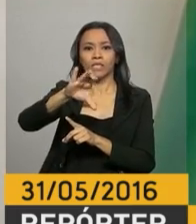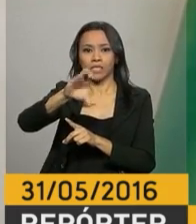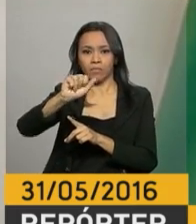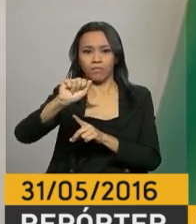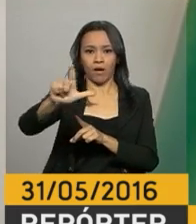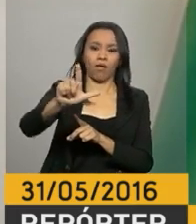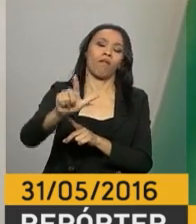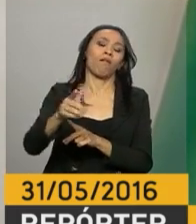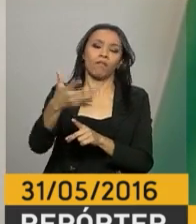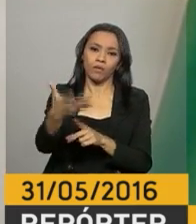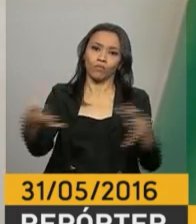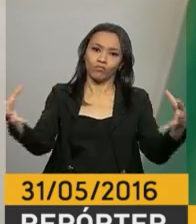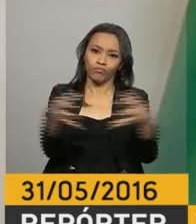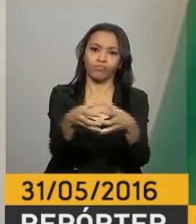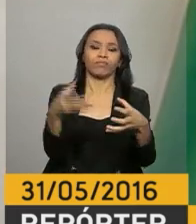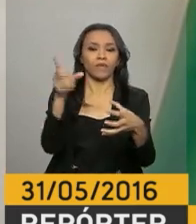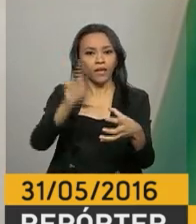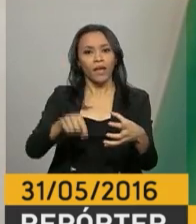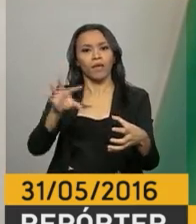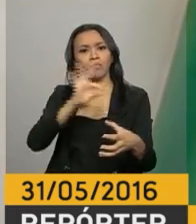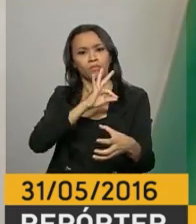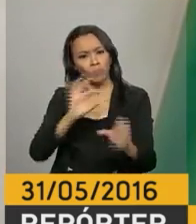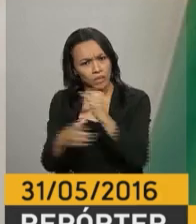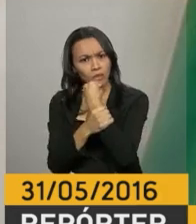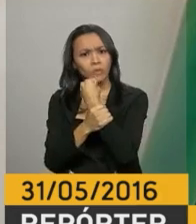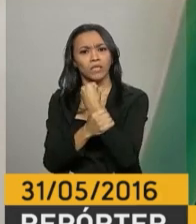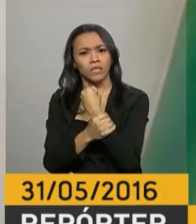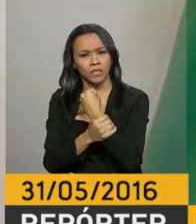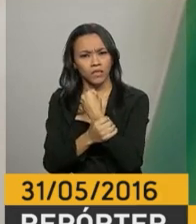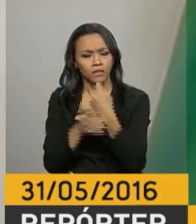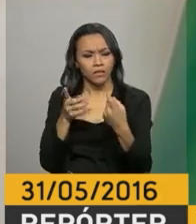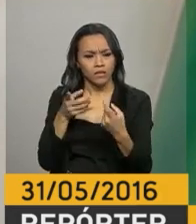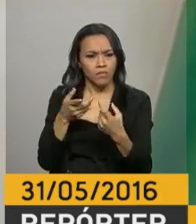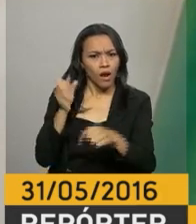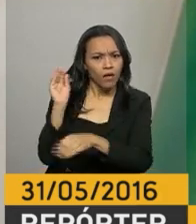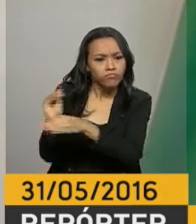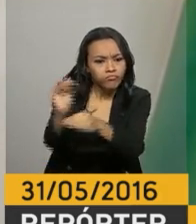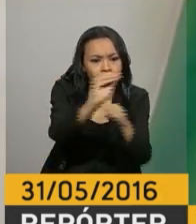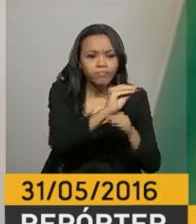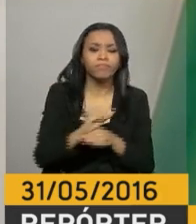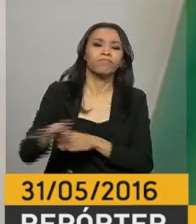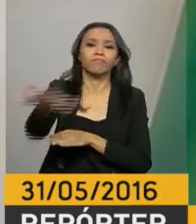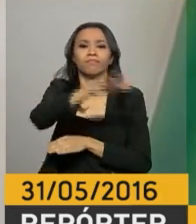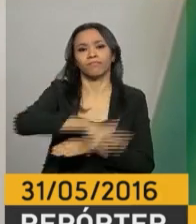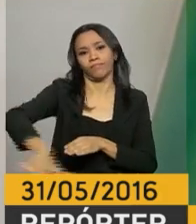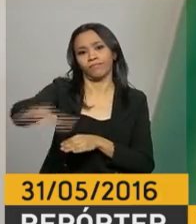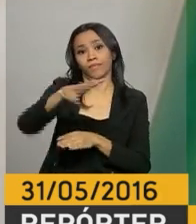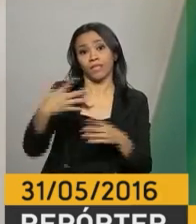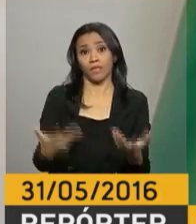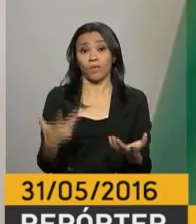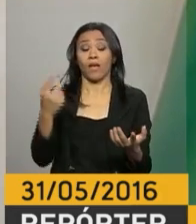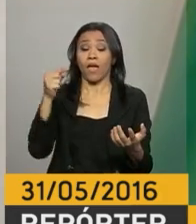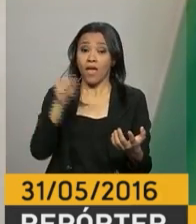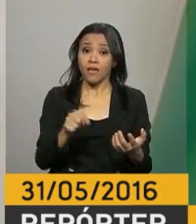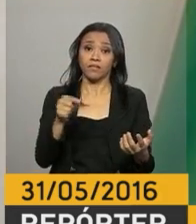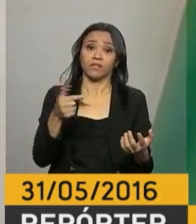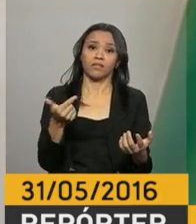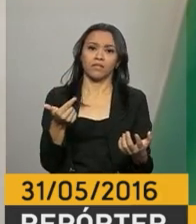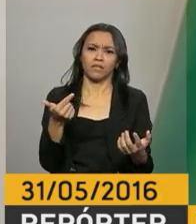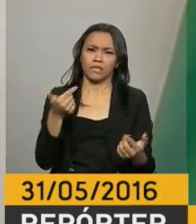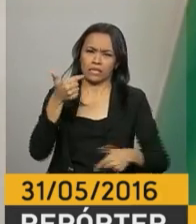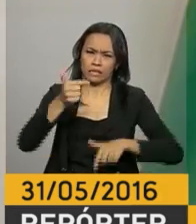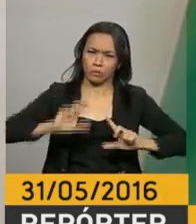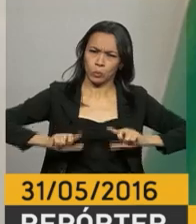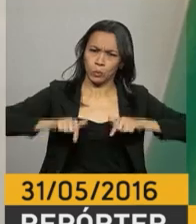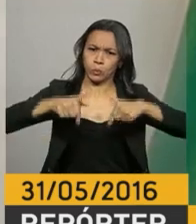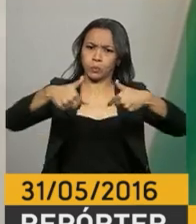guardando-as estará exercitando também uma presença ostensiva da segurança pública. Então, esta conjugação de